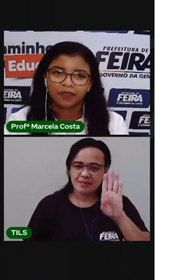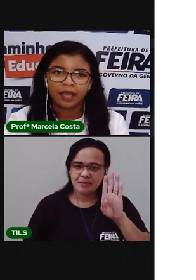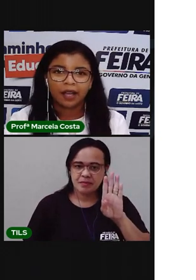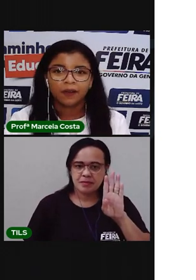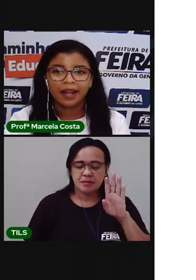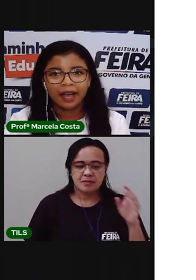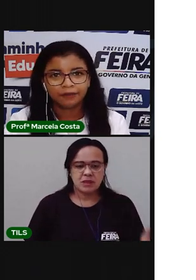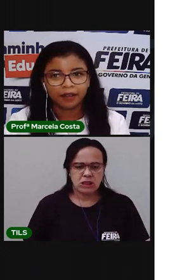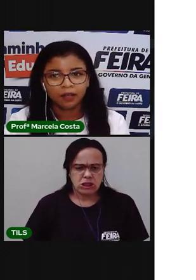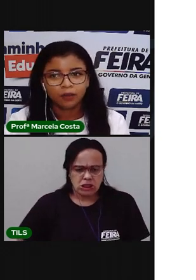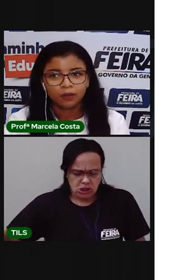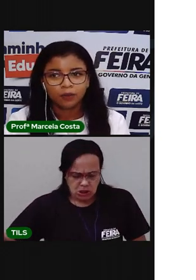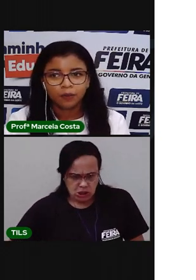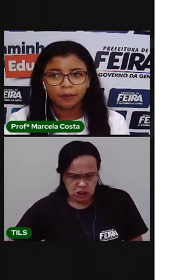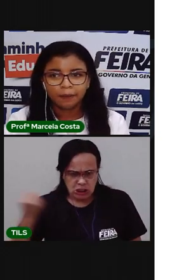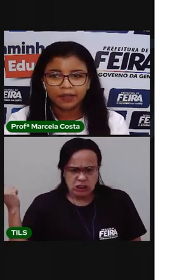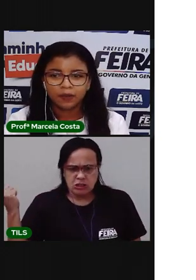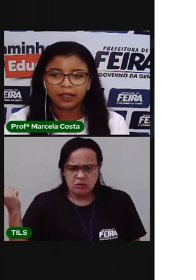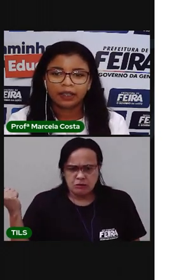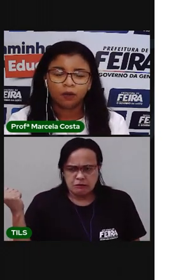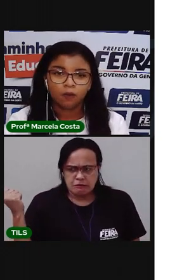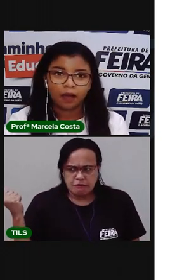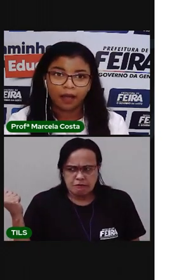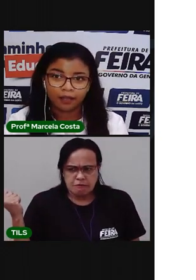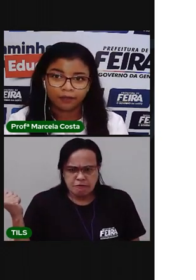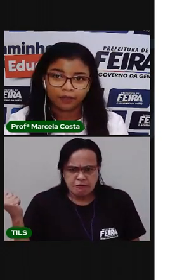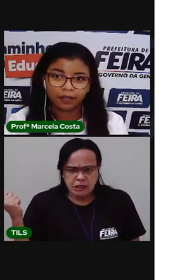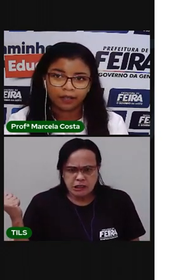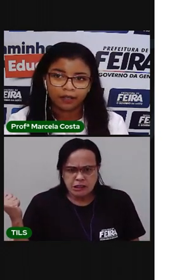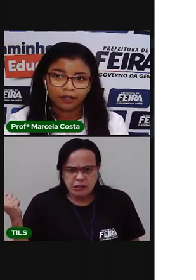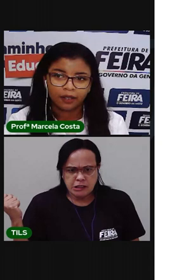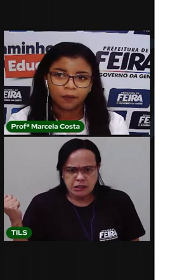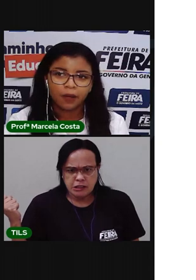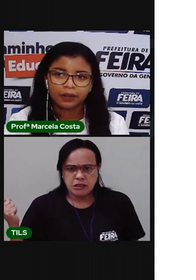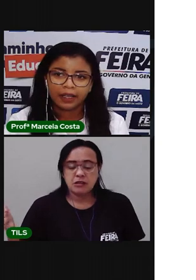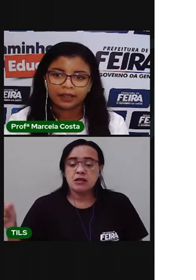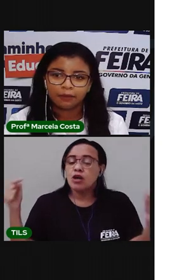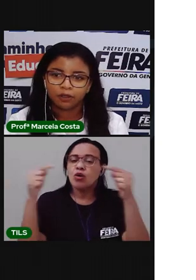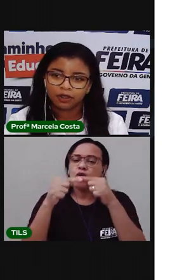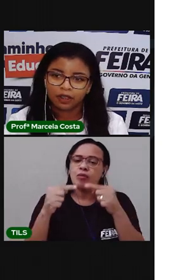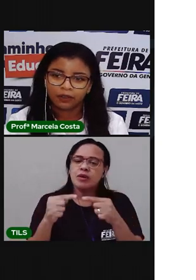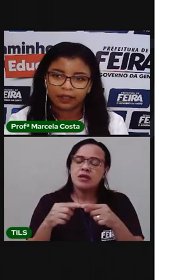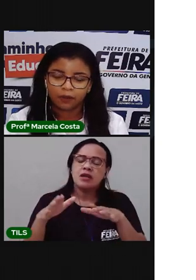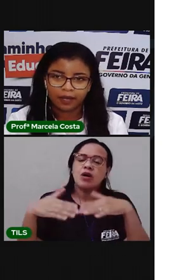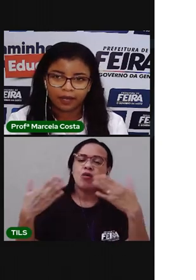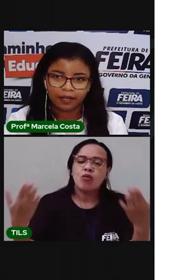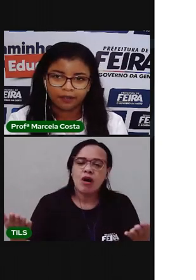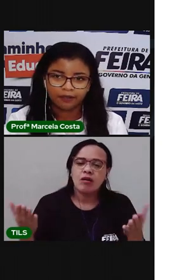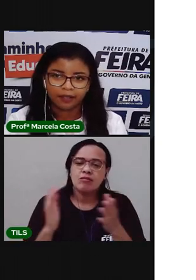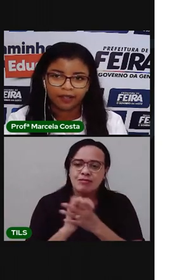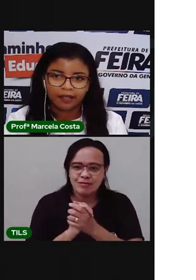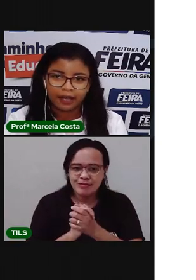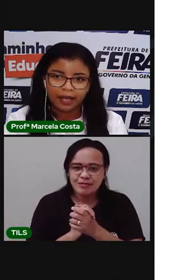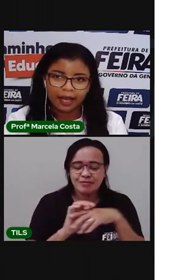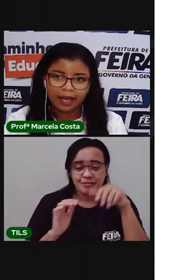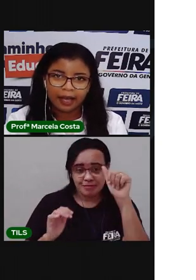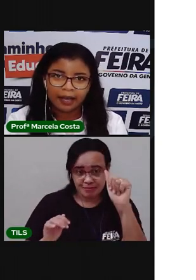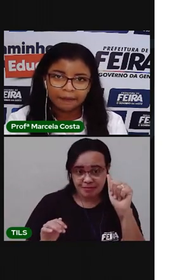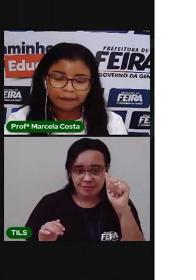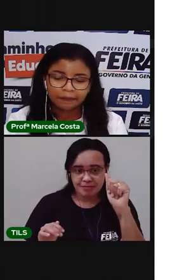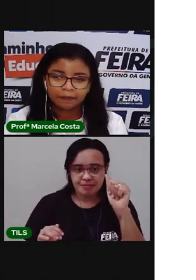Agora, raiva. Uma pessoa que está com raiva. Qual delas está mostrando que está com raiva?